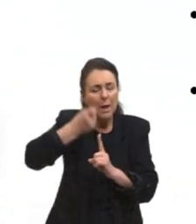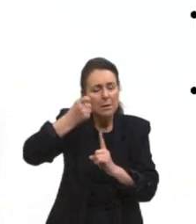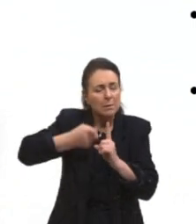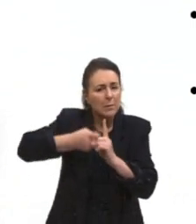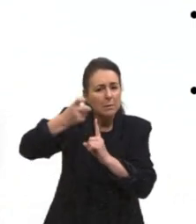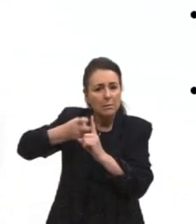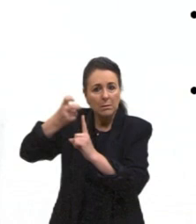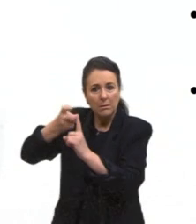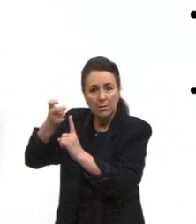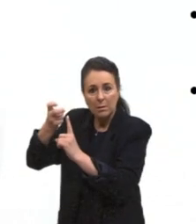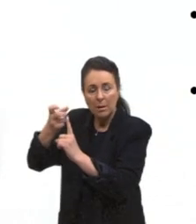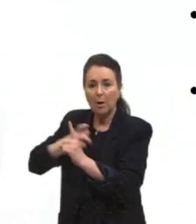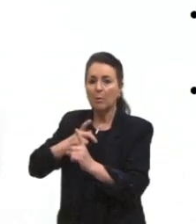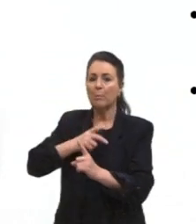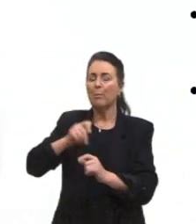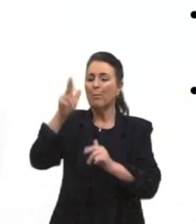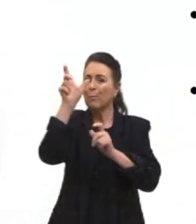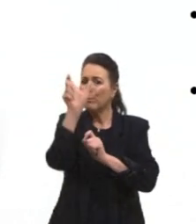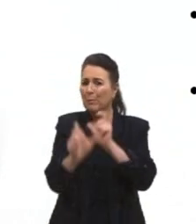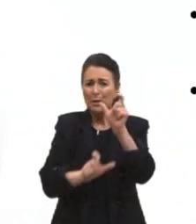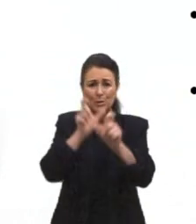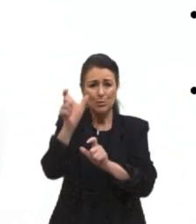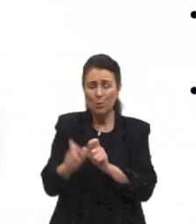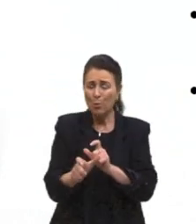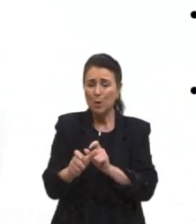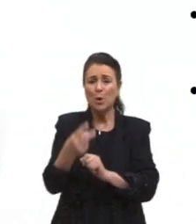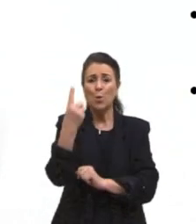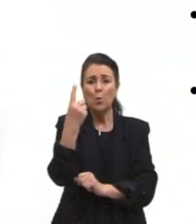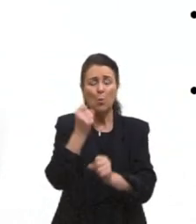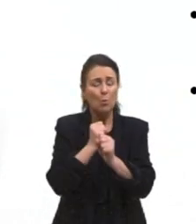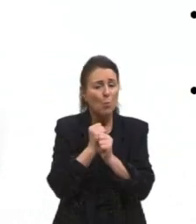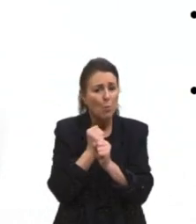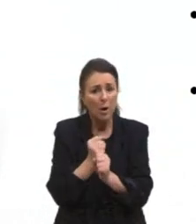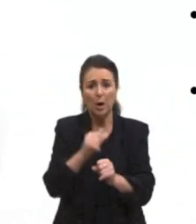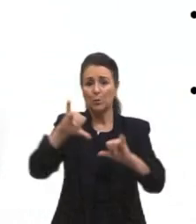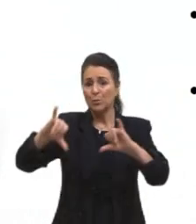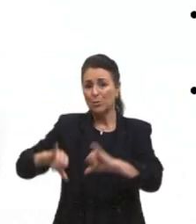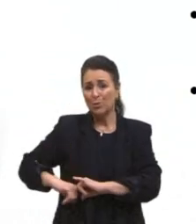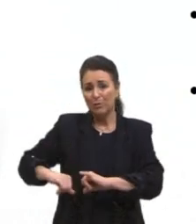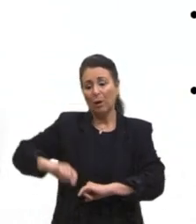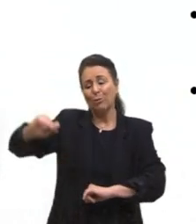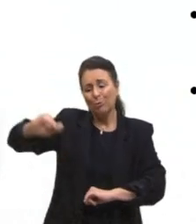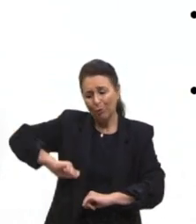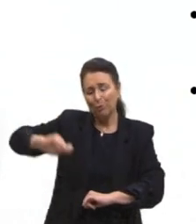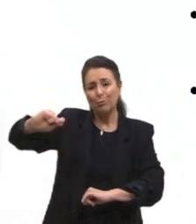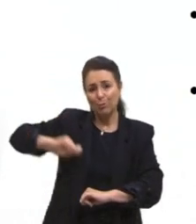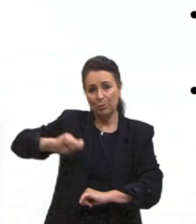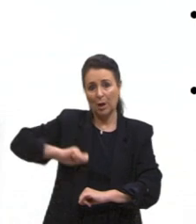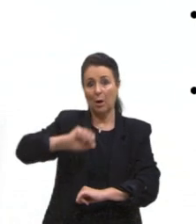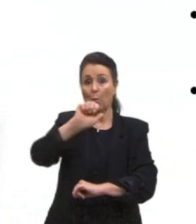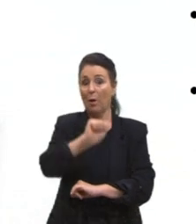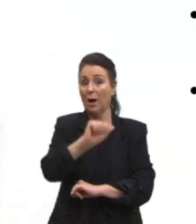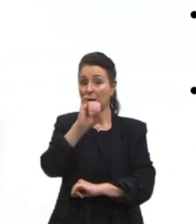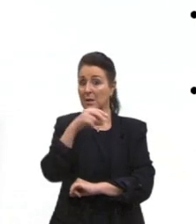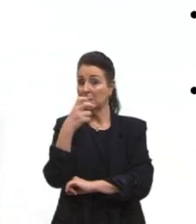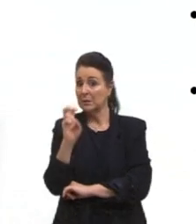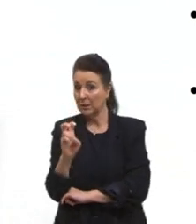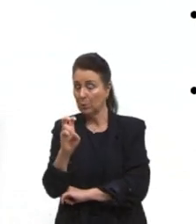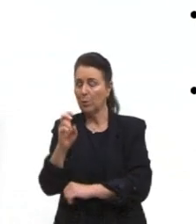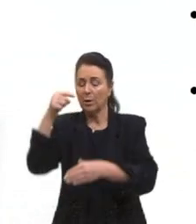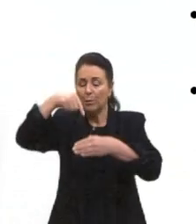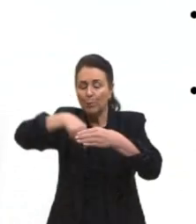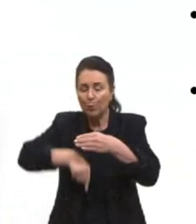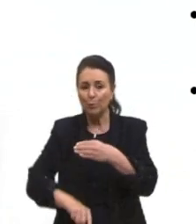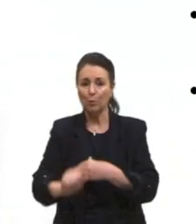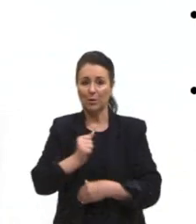tiveram pessoas que foram torturadas aí por um ano inteiro né ou até mais então o A5 é o que a profunda essa